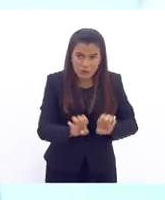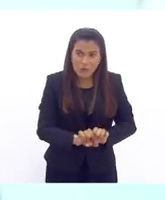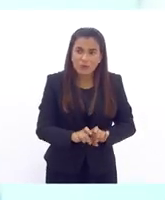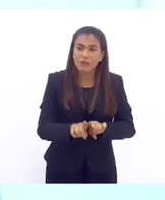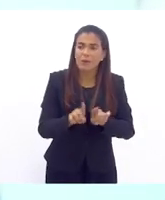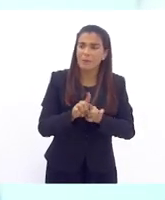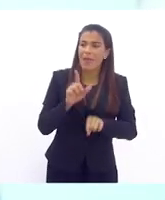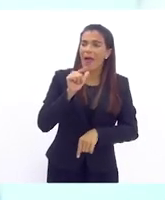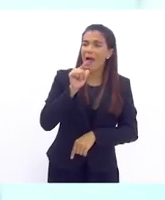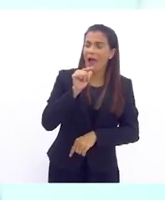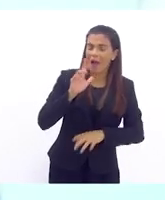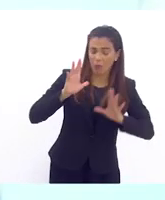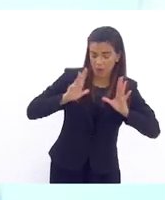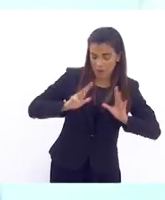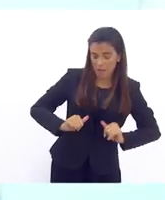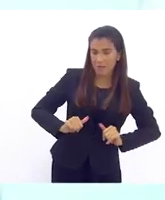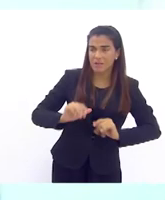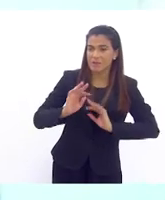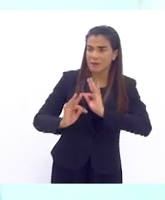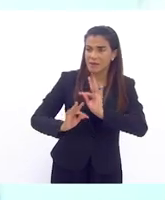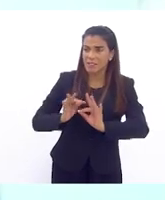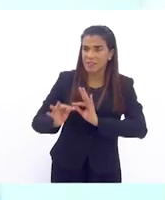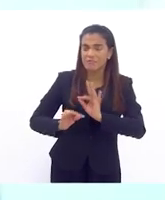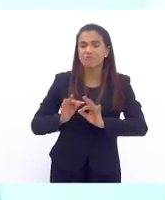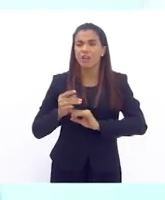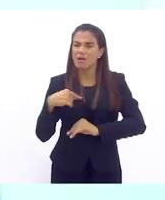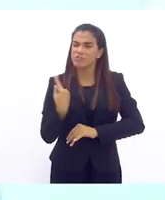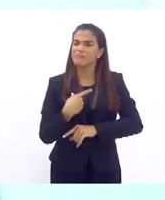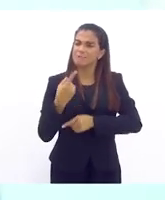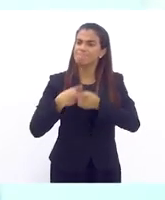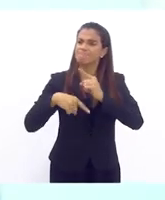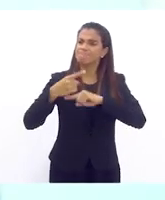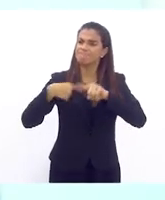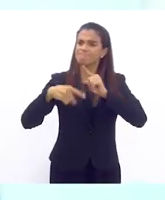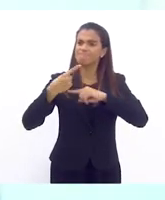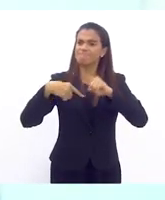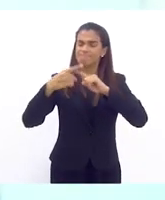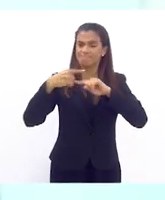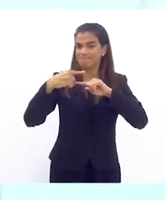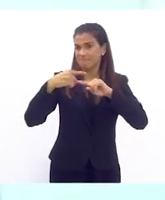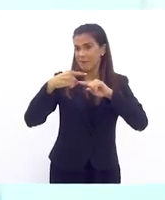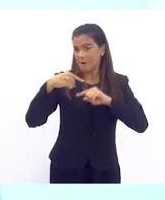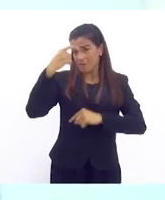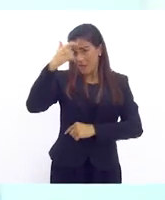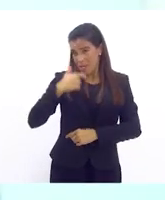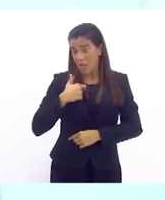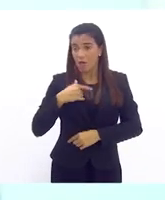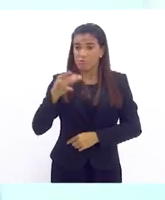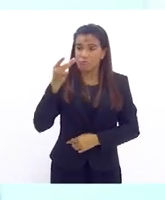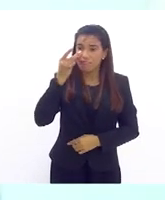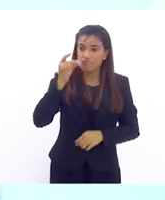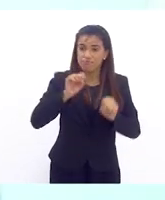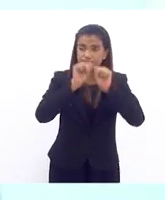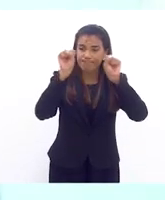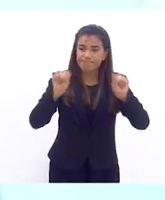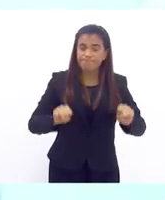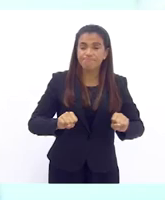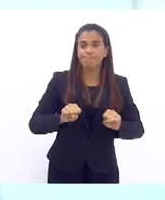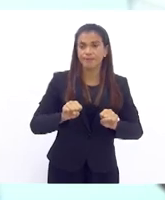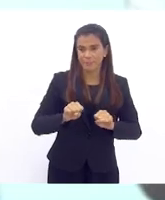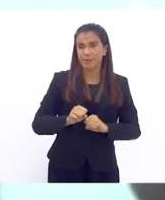saneamento e por aí vai que eu acho que a gente veio superando ao longo do tempo né Eu sou uma testemunha pessoal tanto da